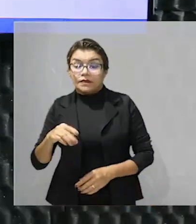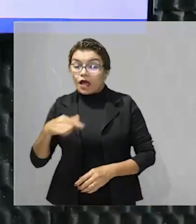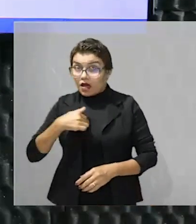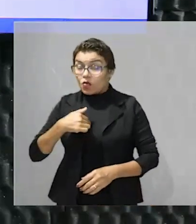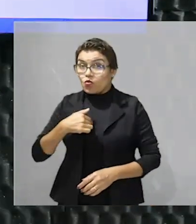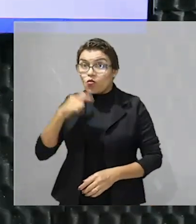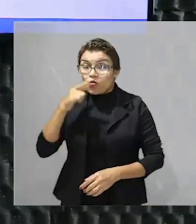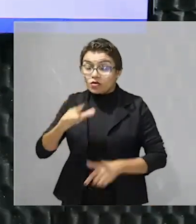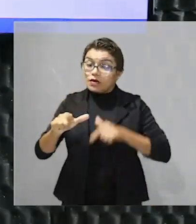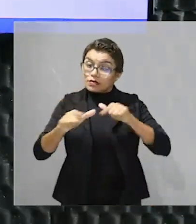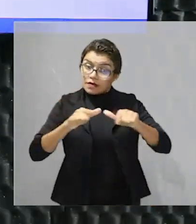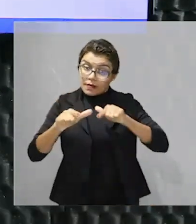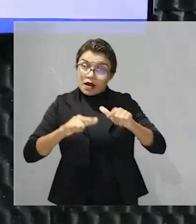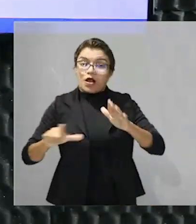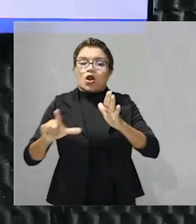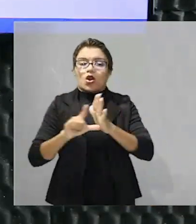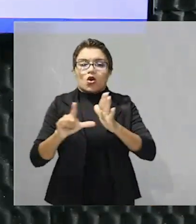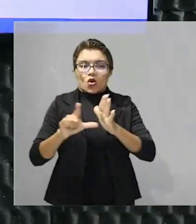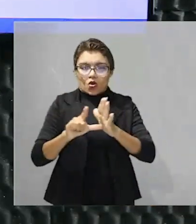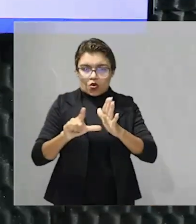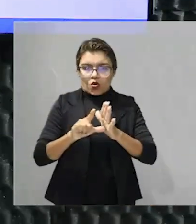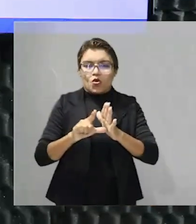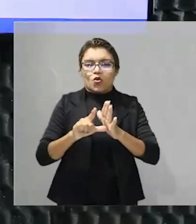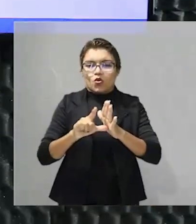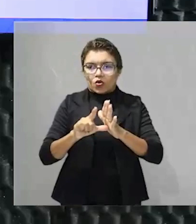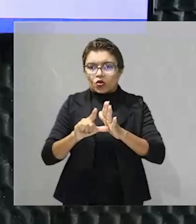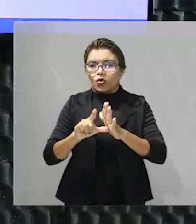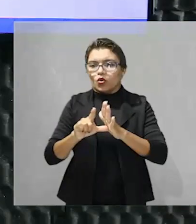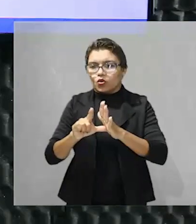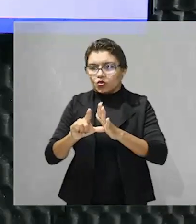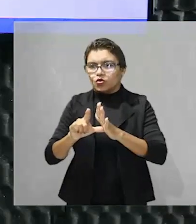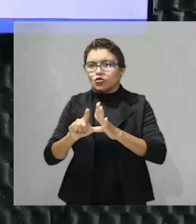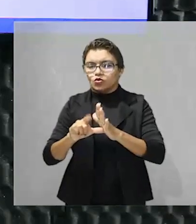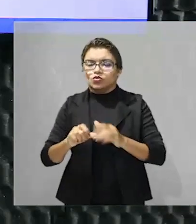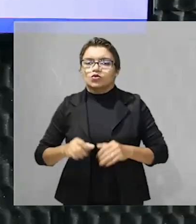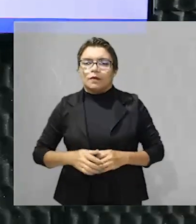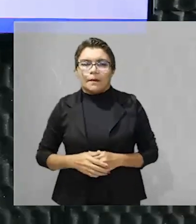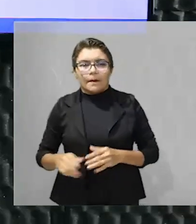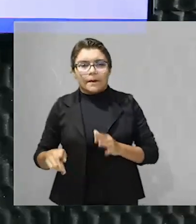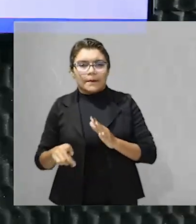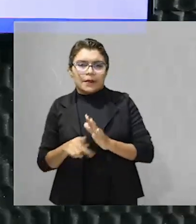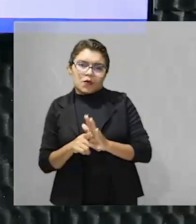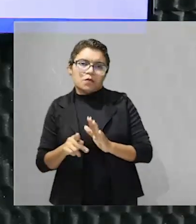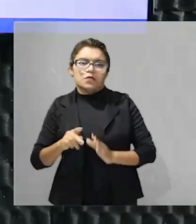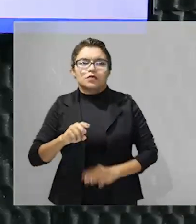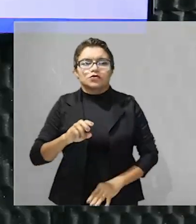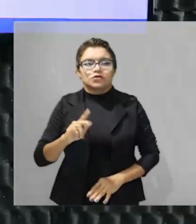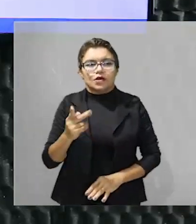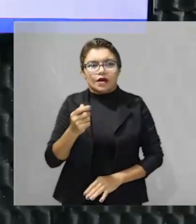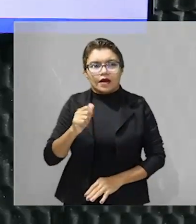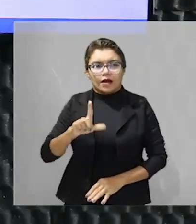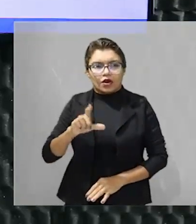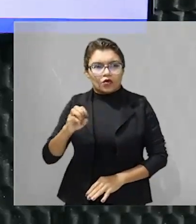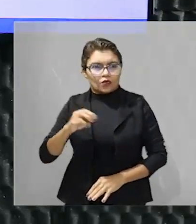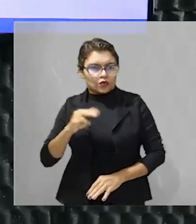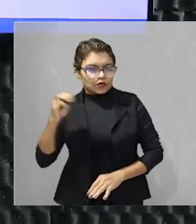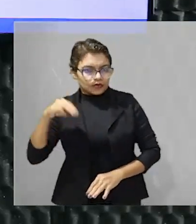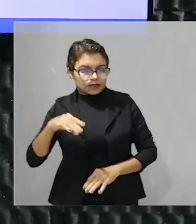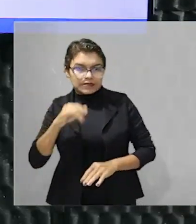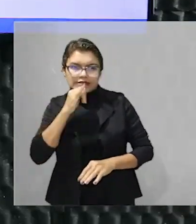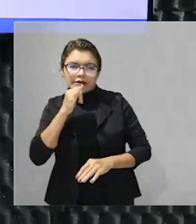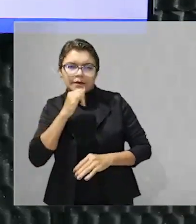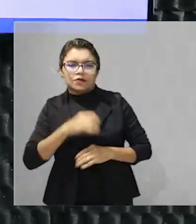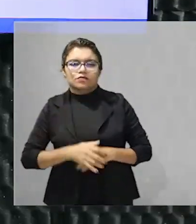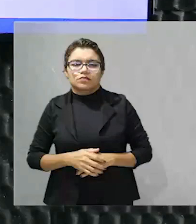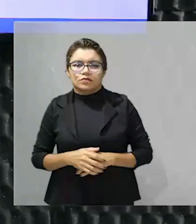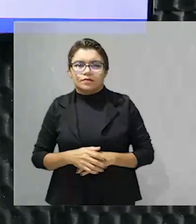numa loja de Halloween, numa loja voltada para essas questões temáticas, no shopping. Mall